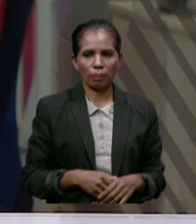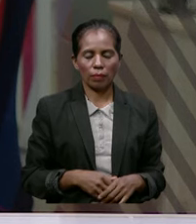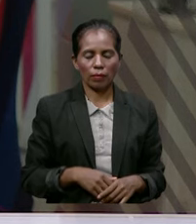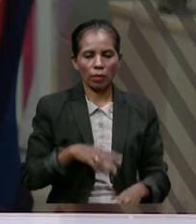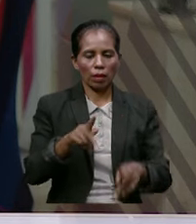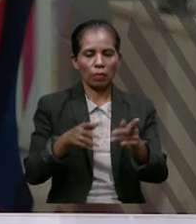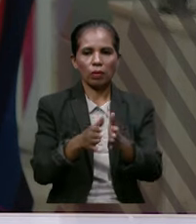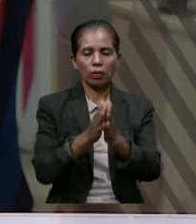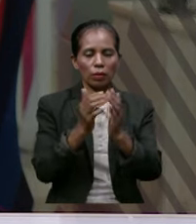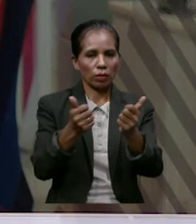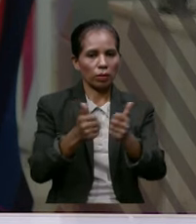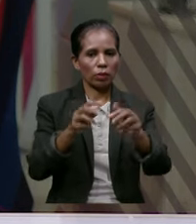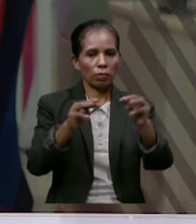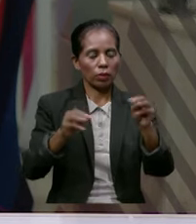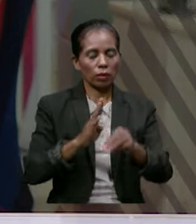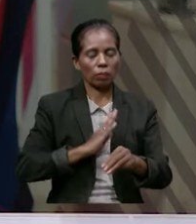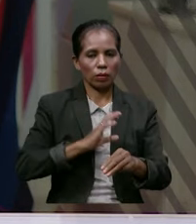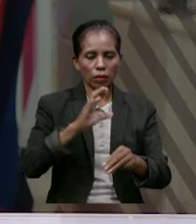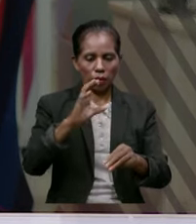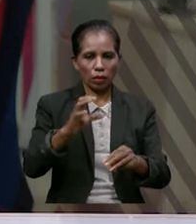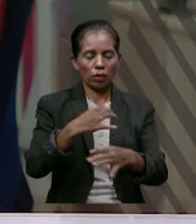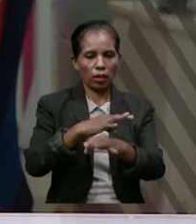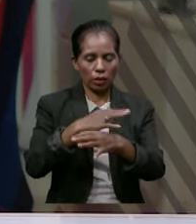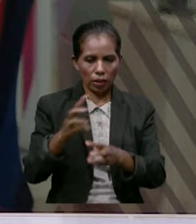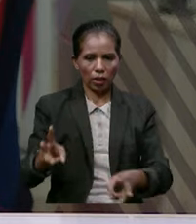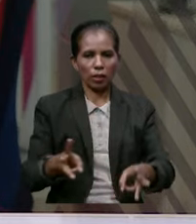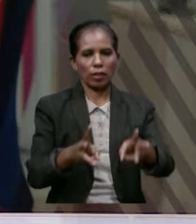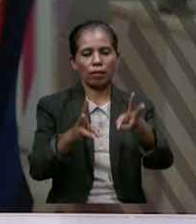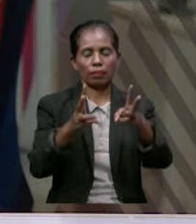Comunidade Russa Autoridade Município Balcão, Aturradia Dalan Urbana.